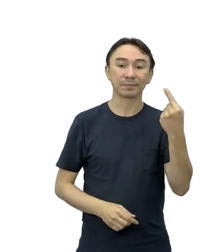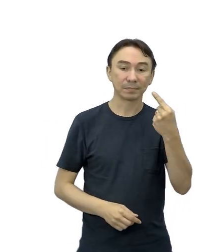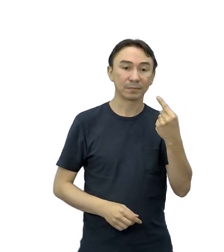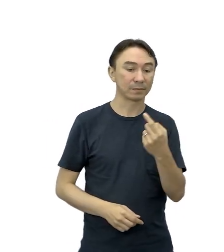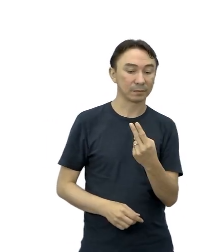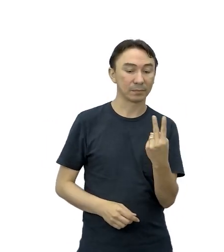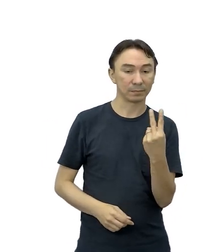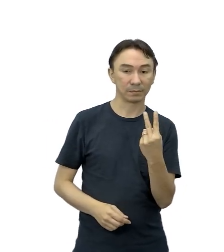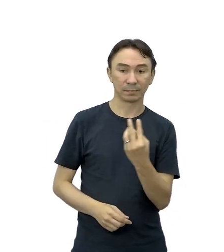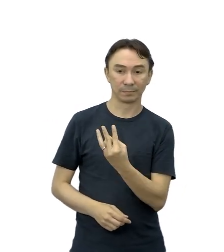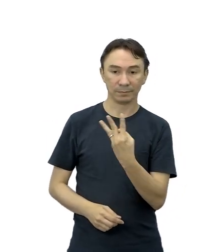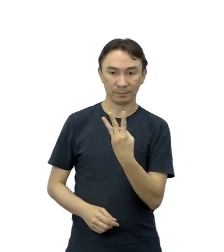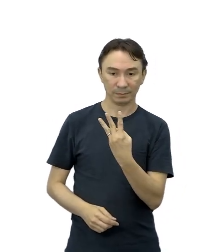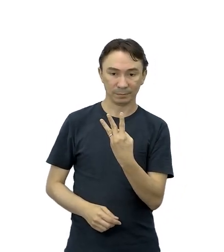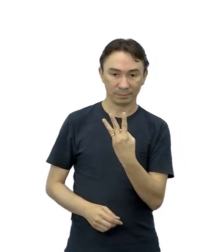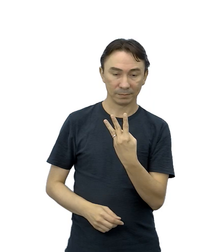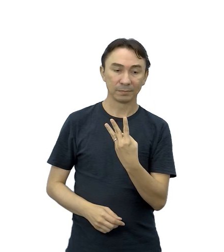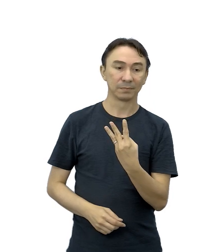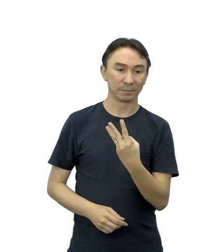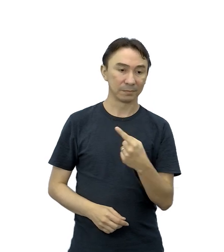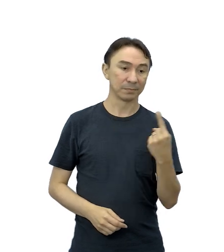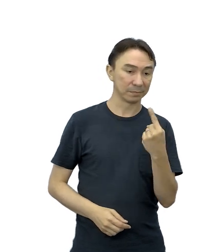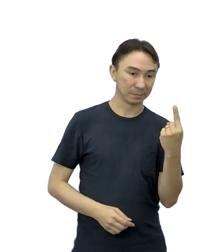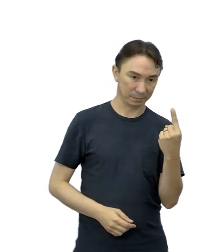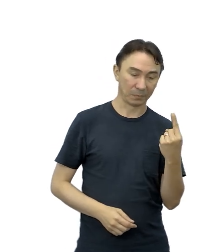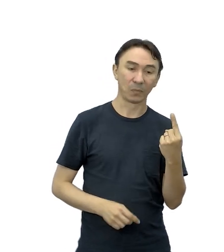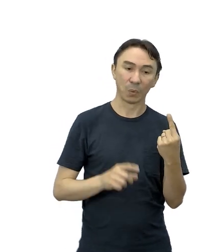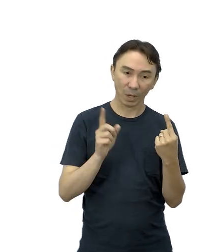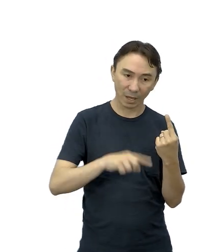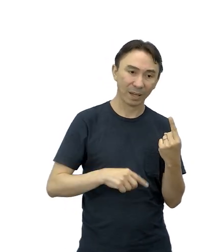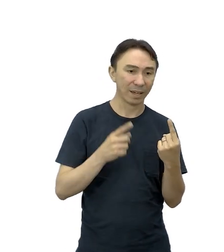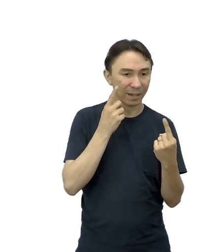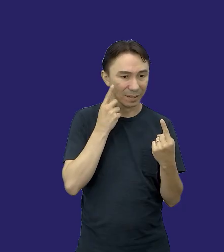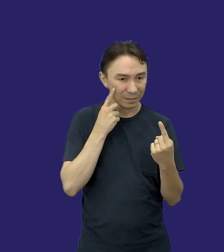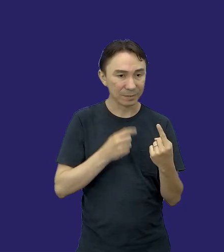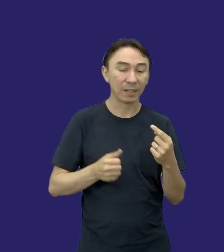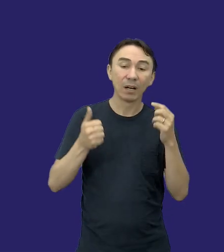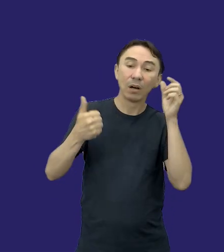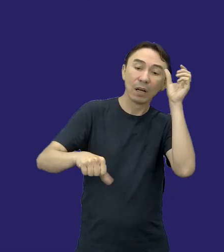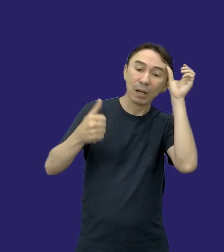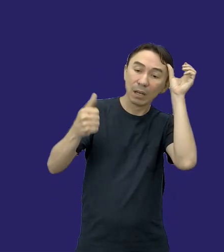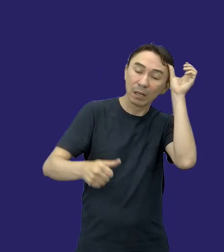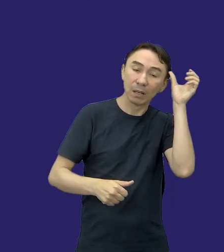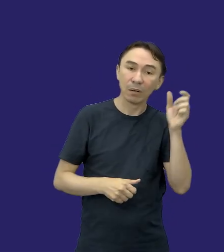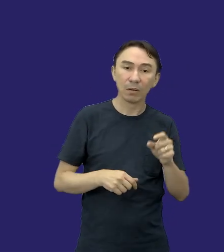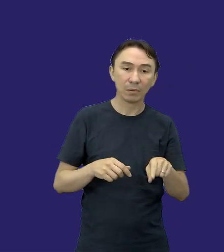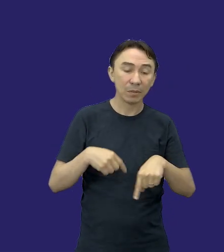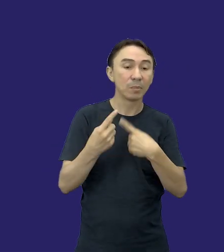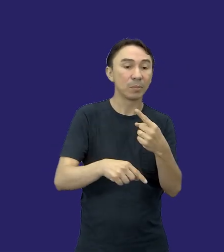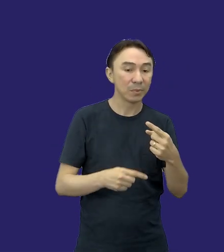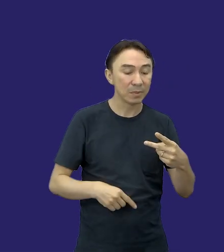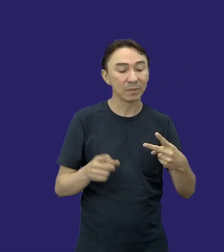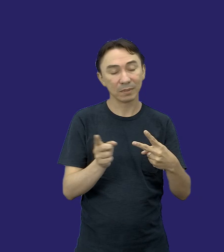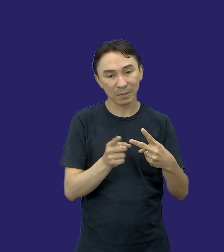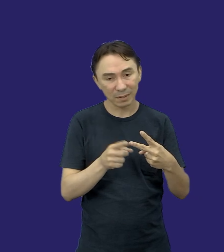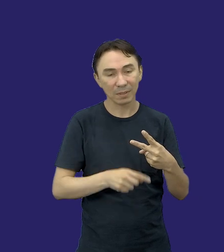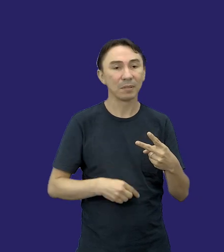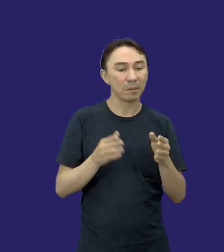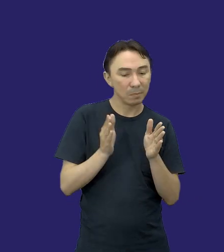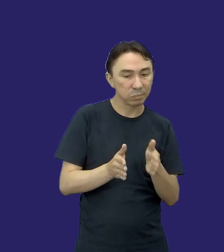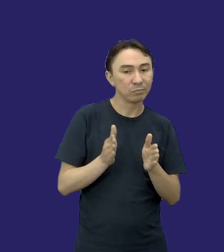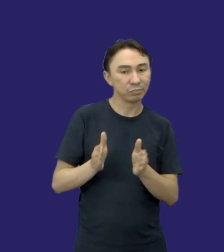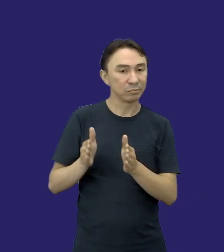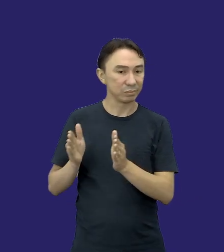retomar orientações sobre avaliação nesse primeiro momento e depois vamos aí dar o encaminhamento para os outros